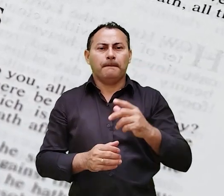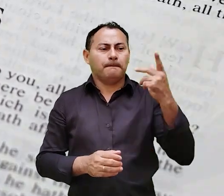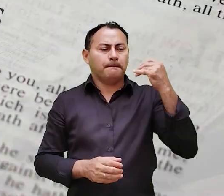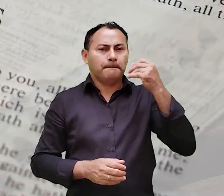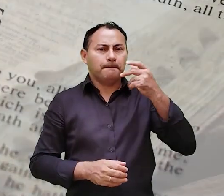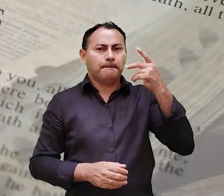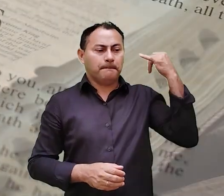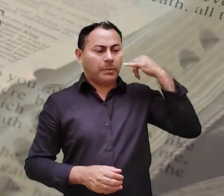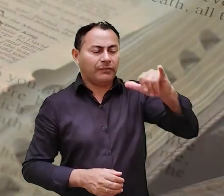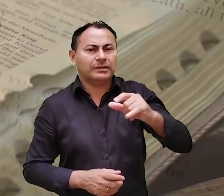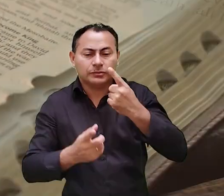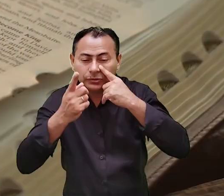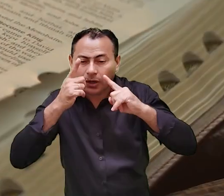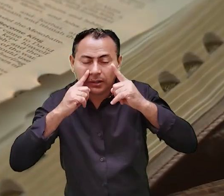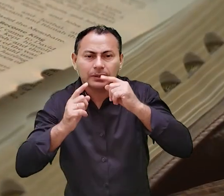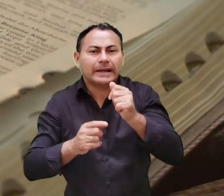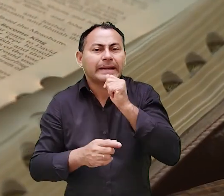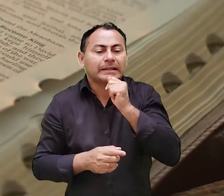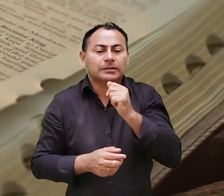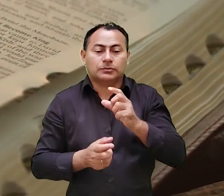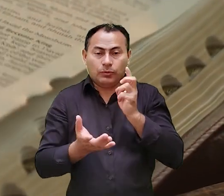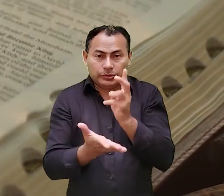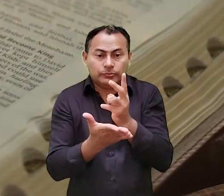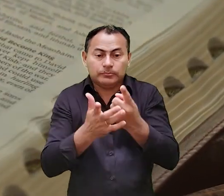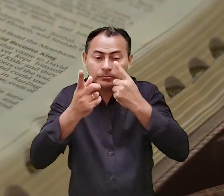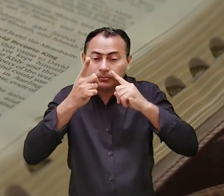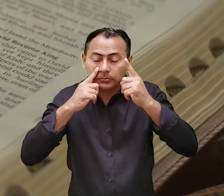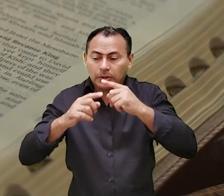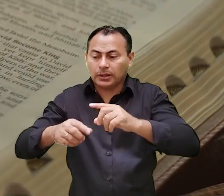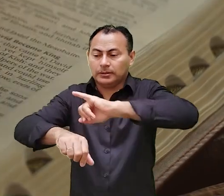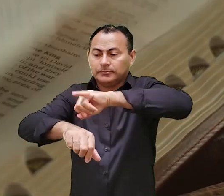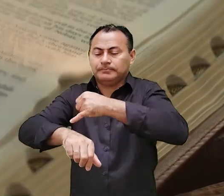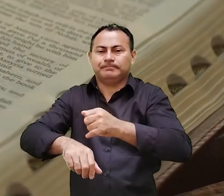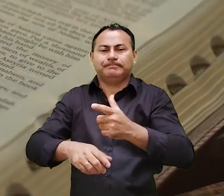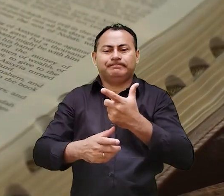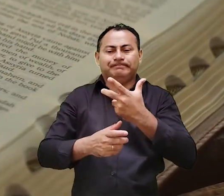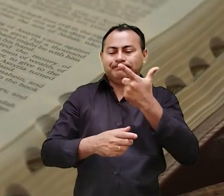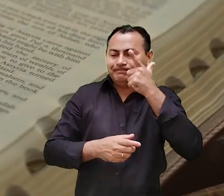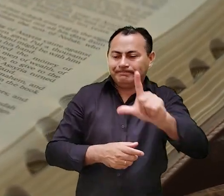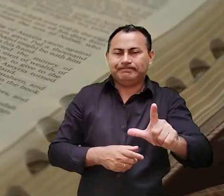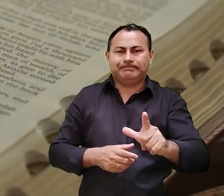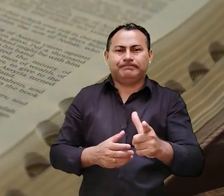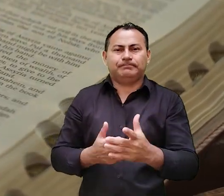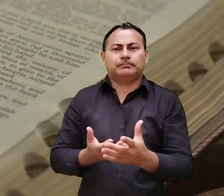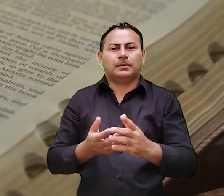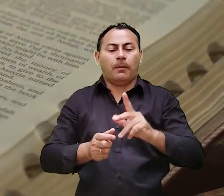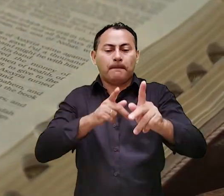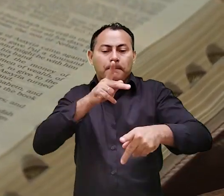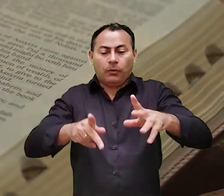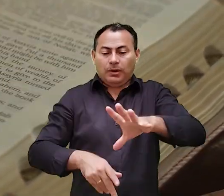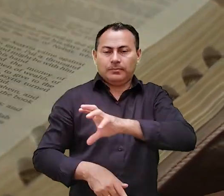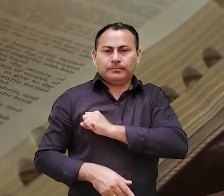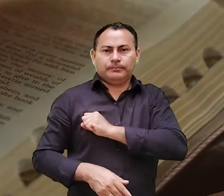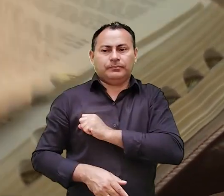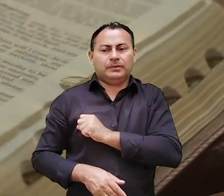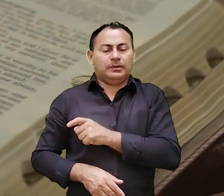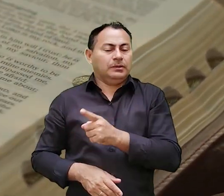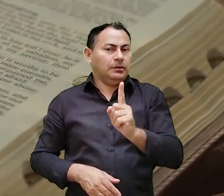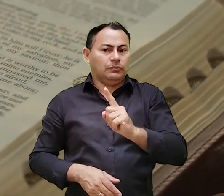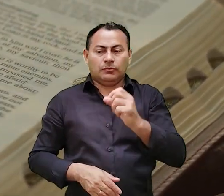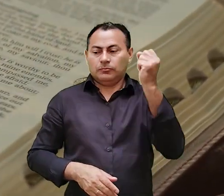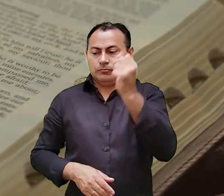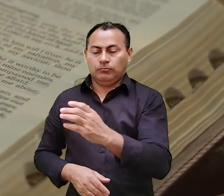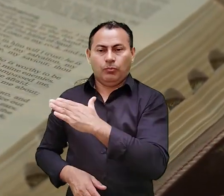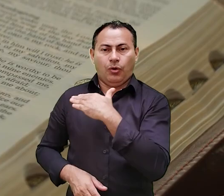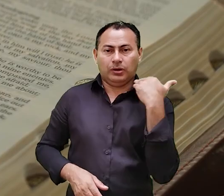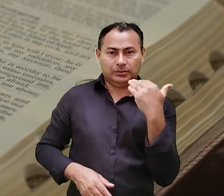O profeta chorão ainda está chorando porque a terra havia sido conquistada e do povo que ele amava tanto, os que não